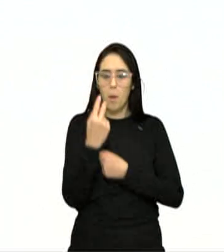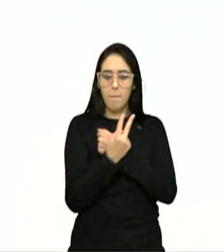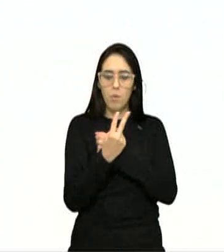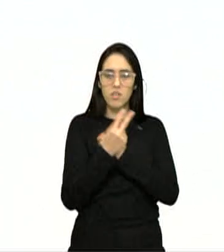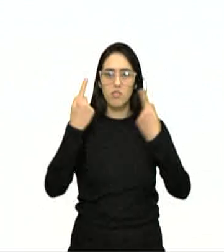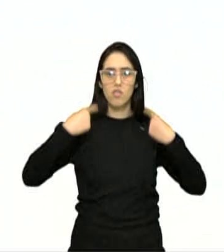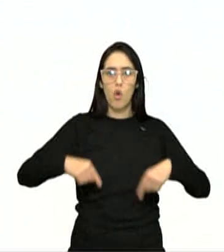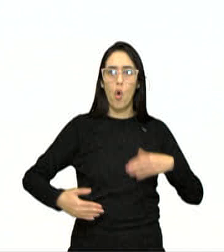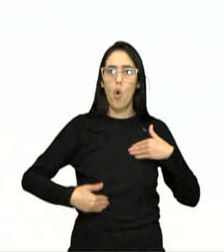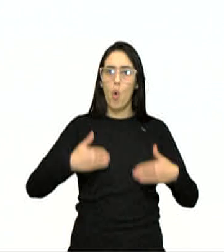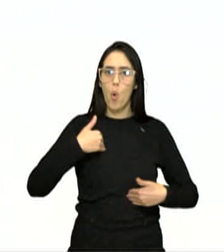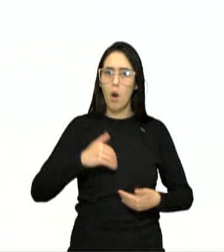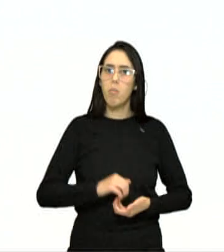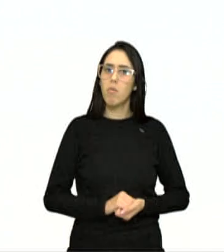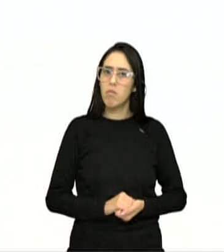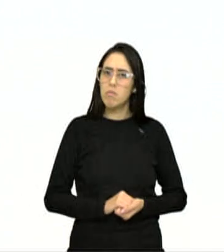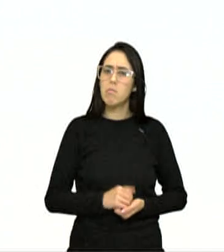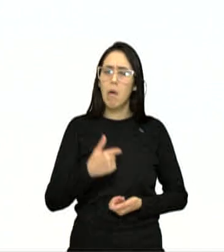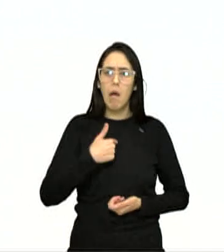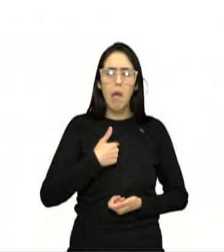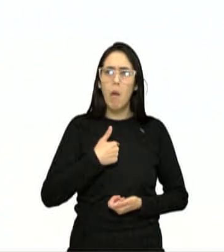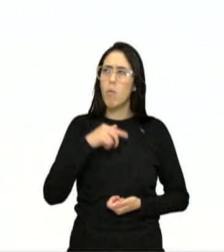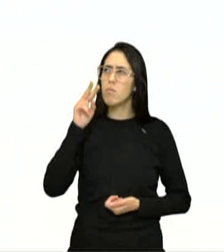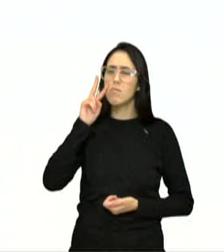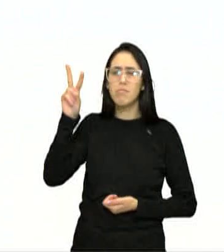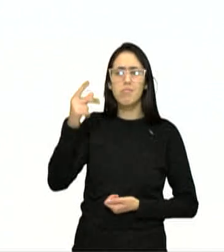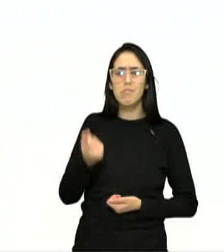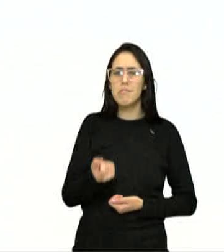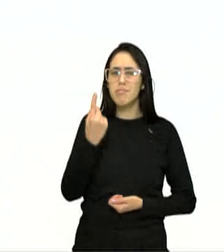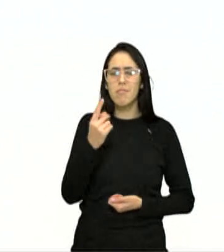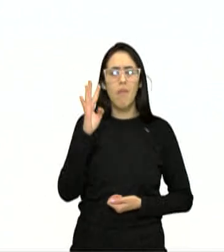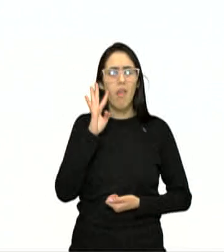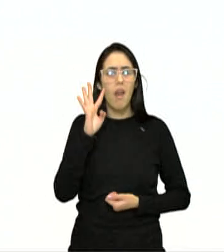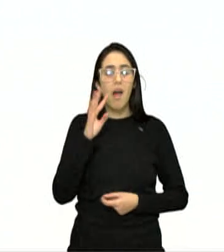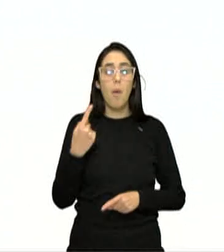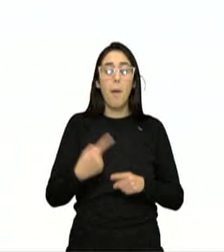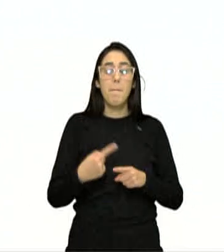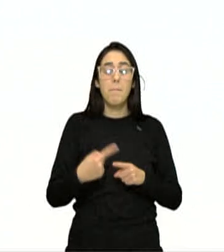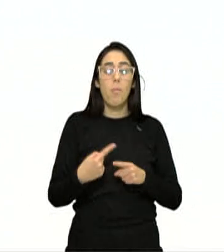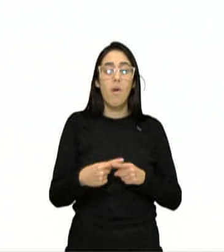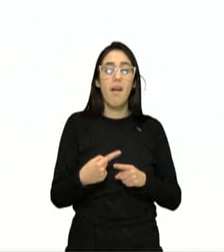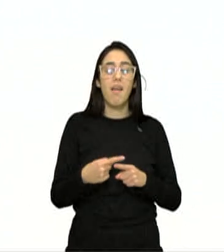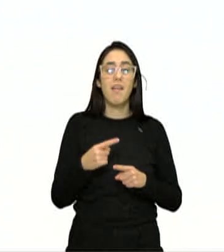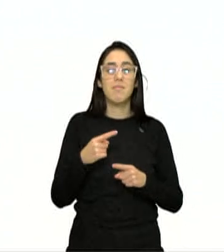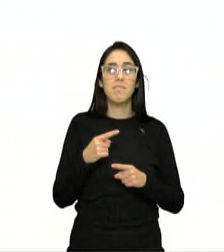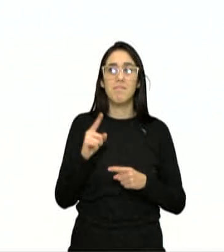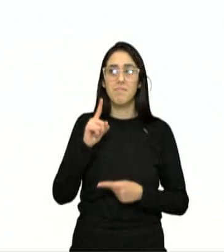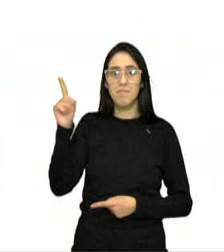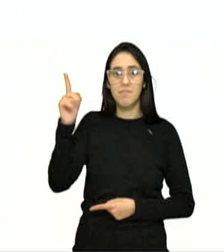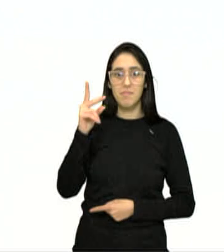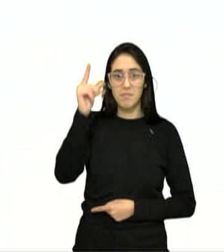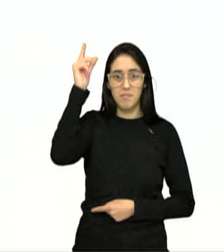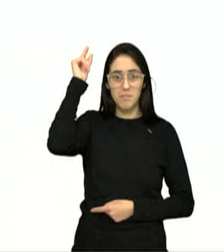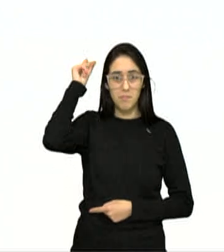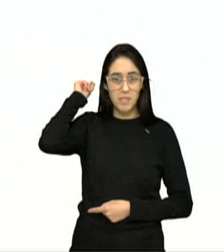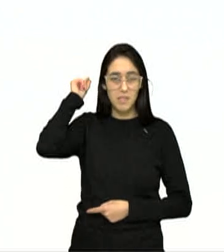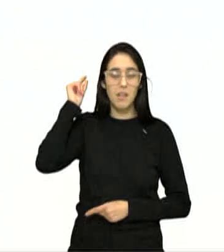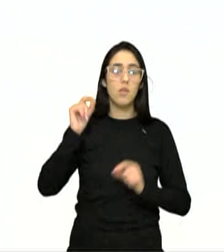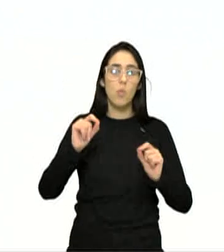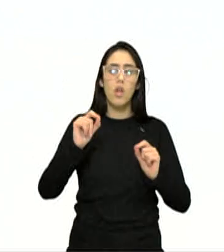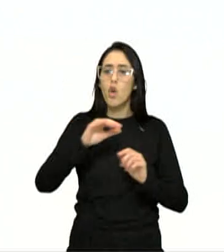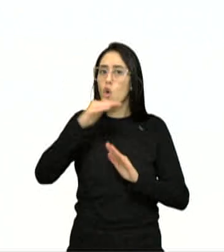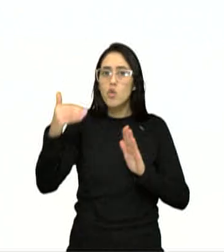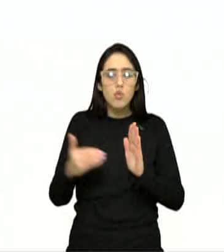coisa que me encanta na antiguidade é exatamente essa justificativa, esse motivo. Para tudo